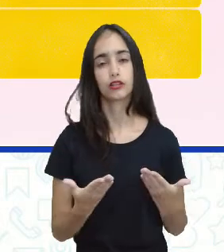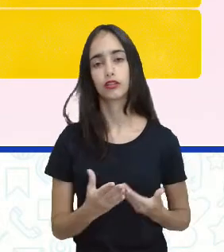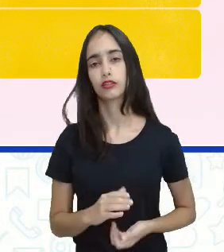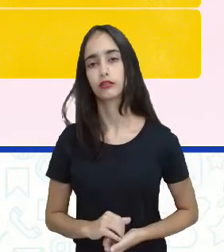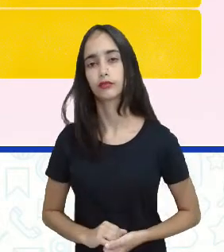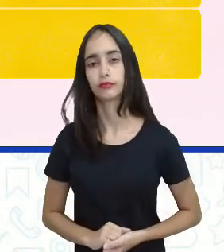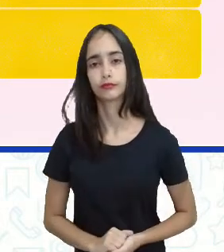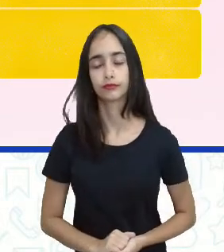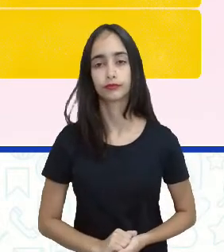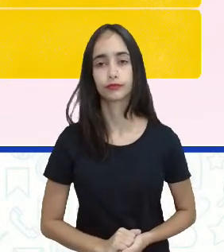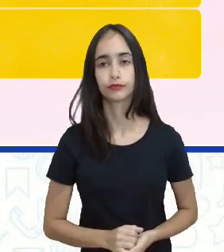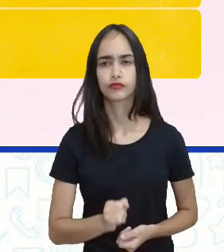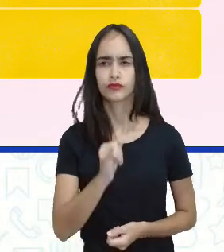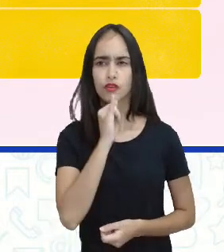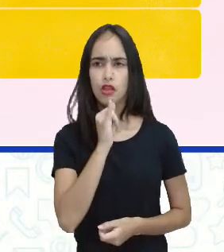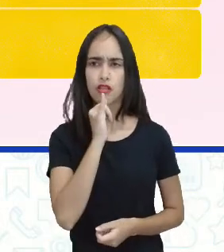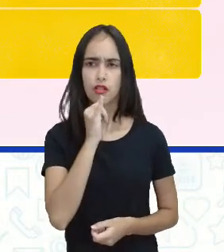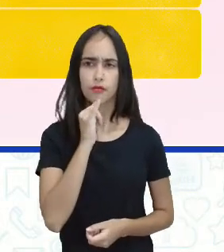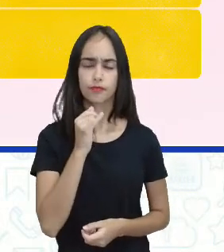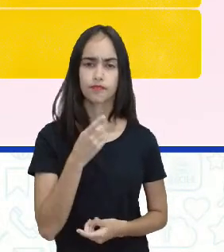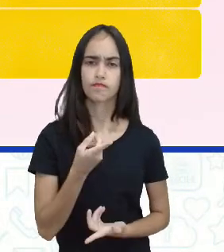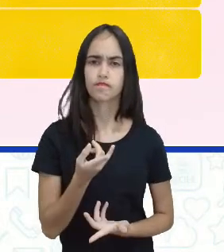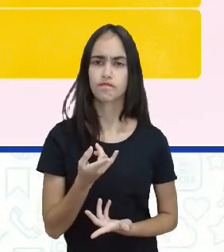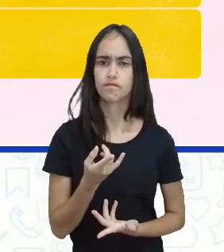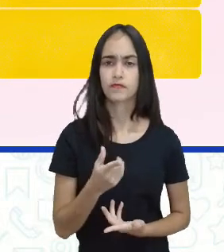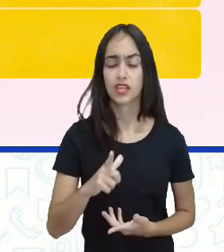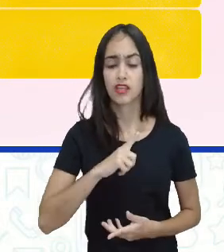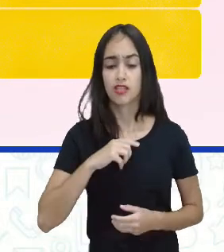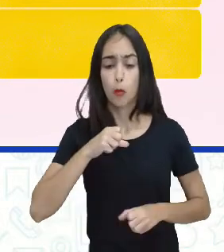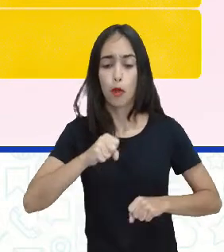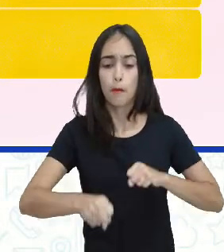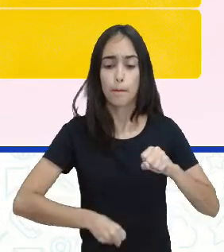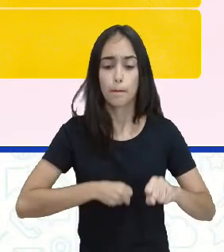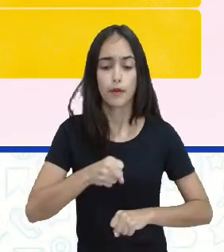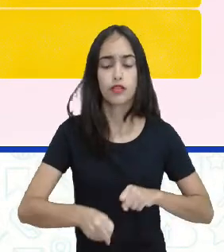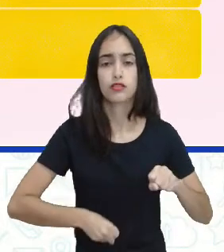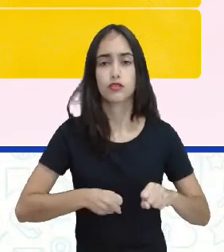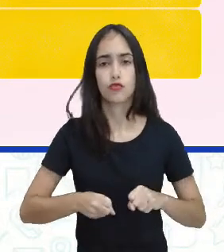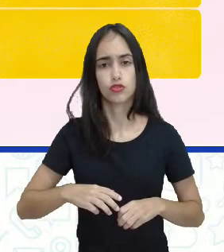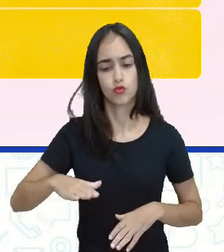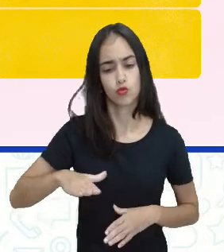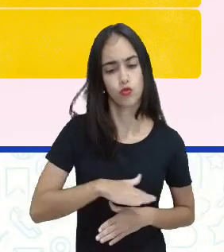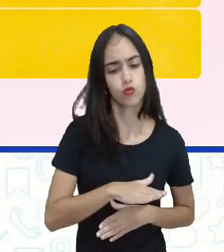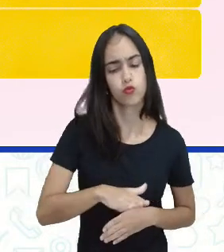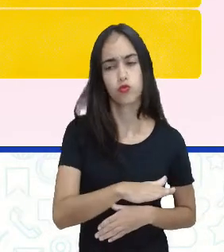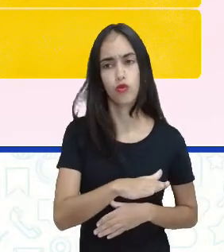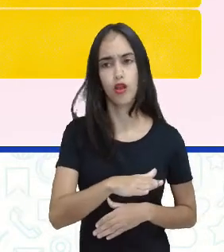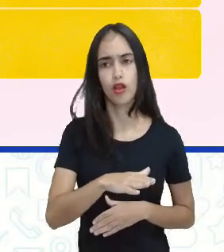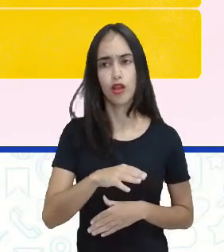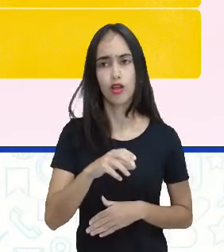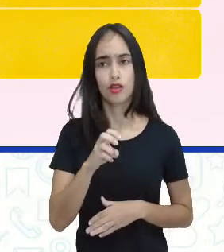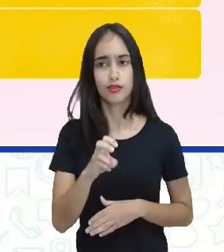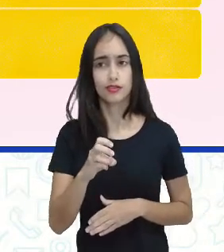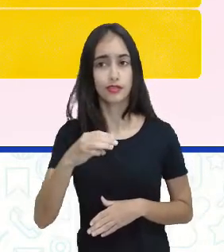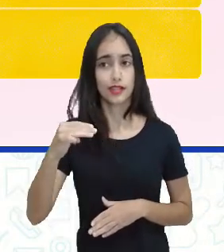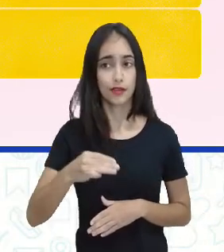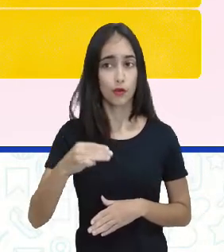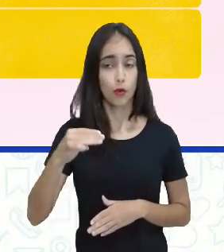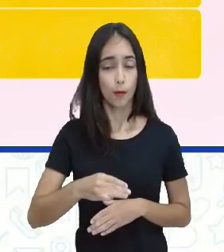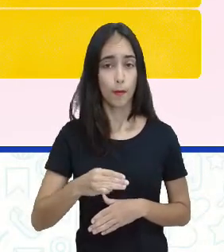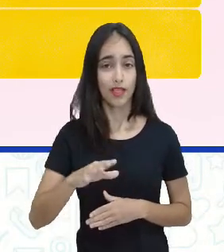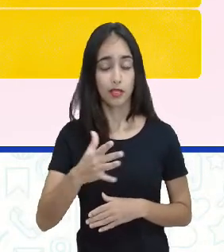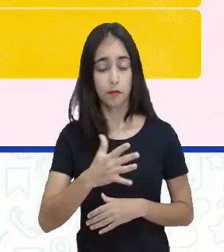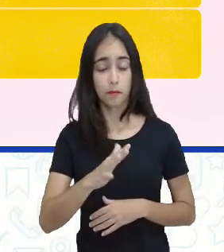Nesse exemplo, considere uma bicicleta que se move 5 metros em 2 segundos. Vamos